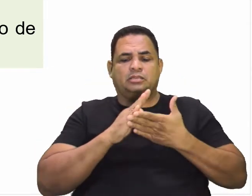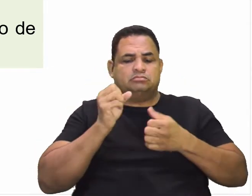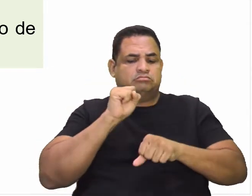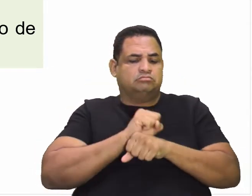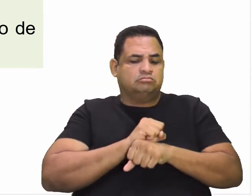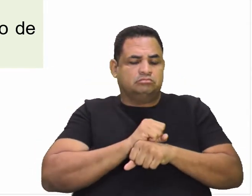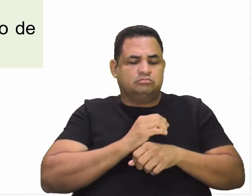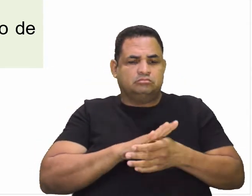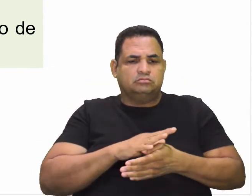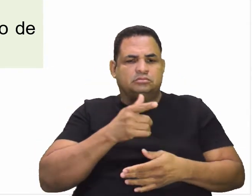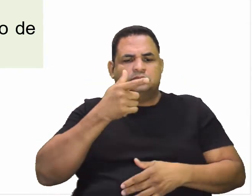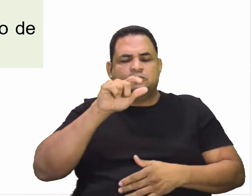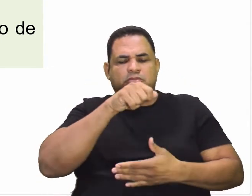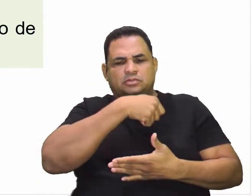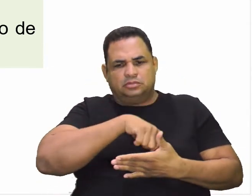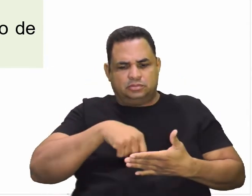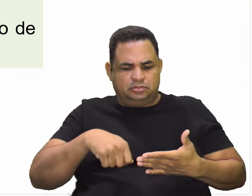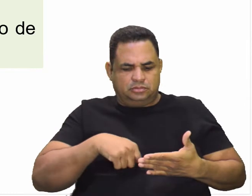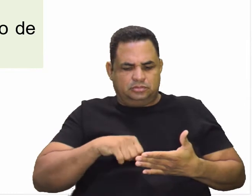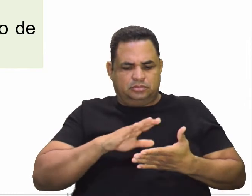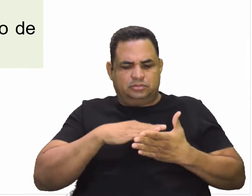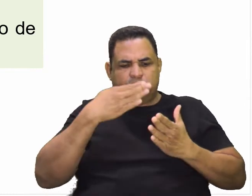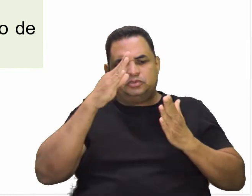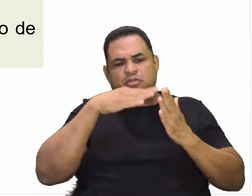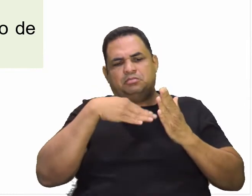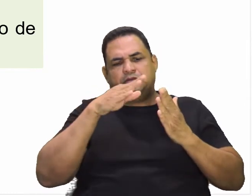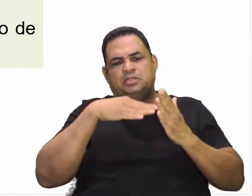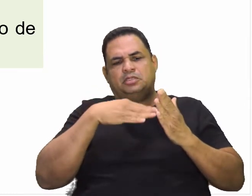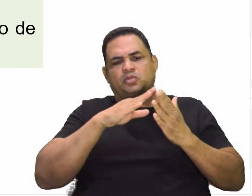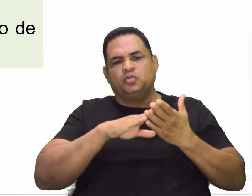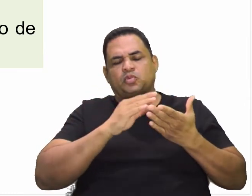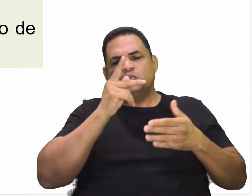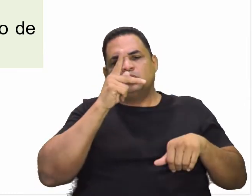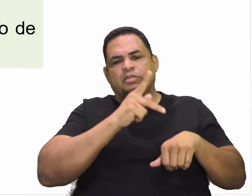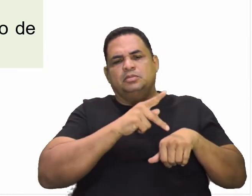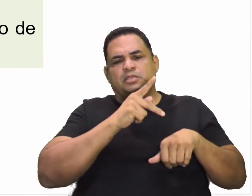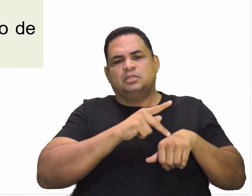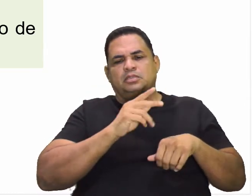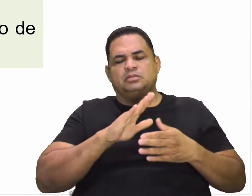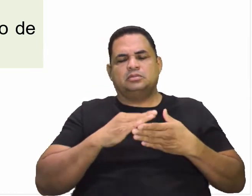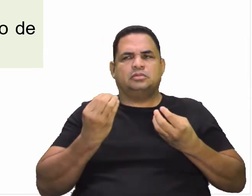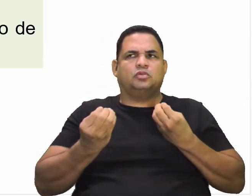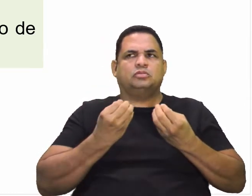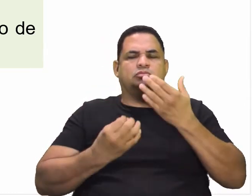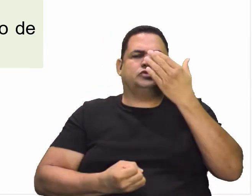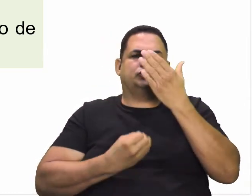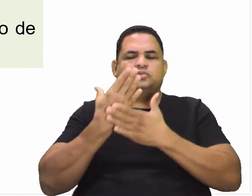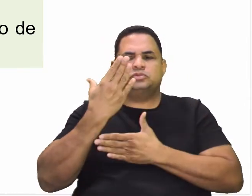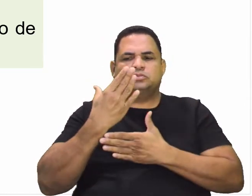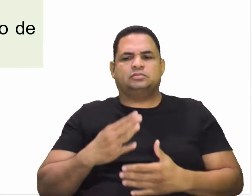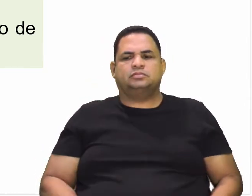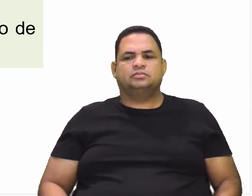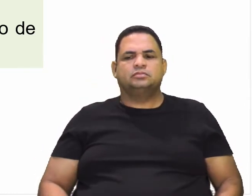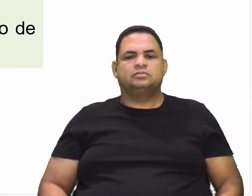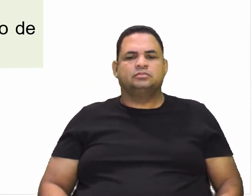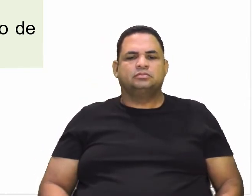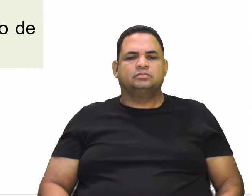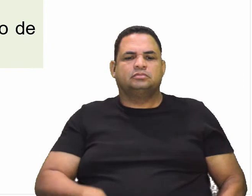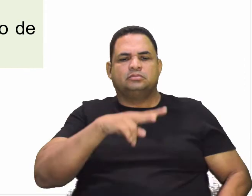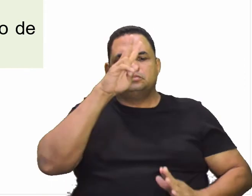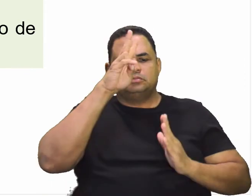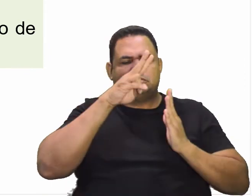ele consegue escrever ou só é pintura rupestre? Em que momento aparece essa escrita?